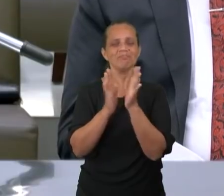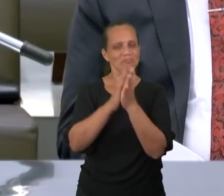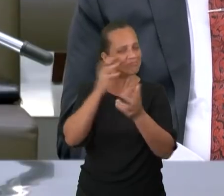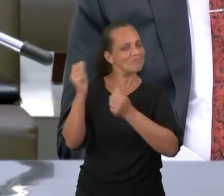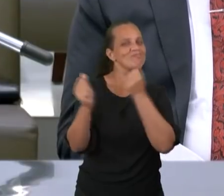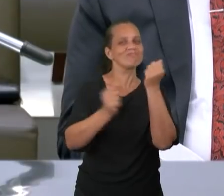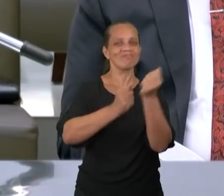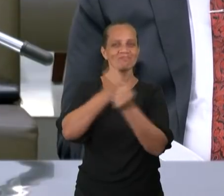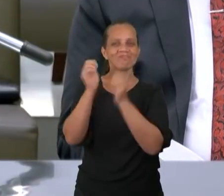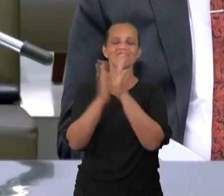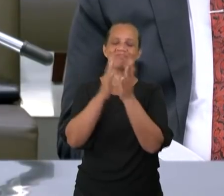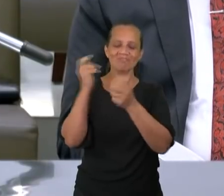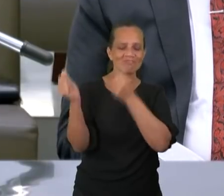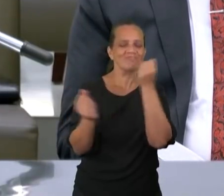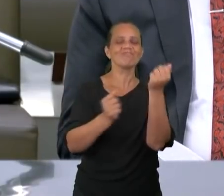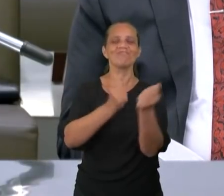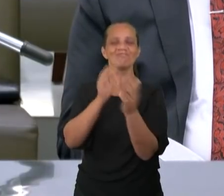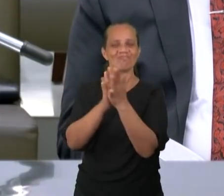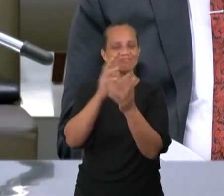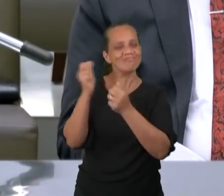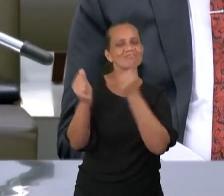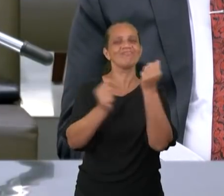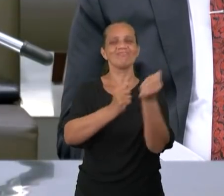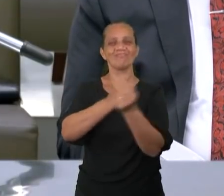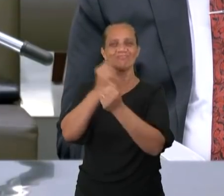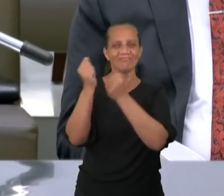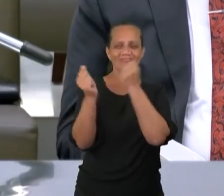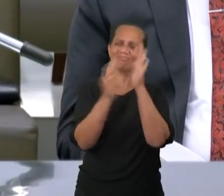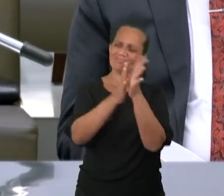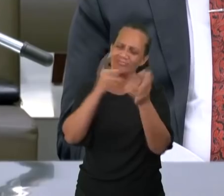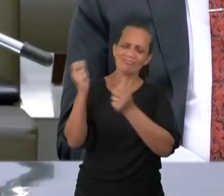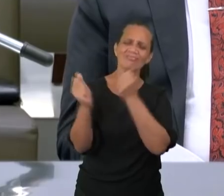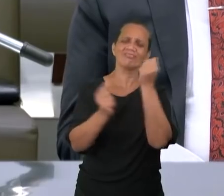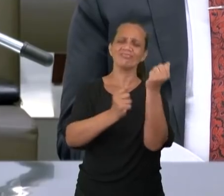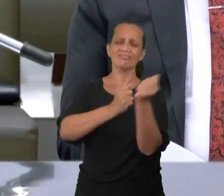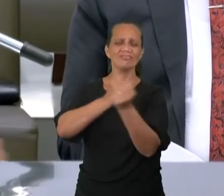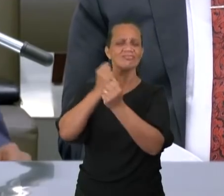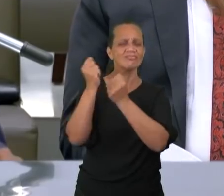Aleluia. Aleluia. Aleluia.